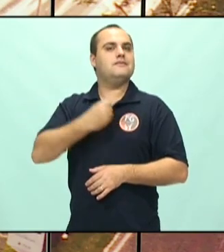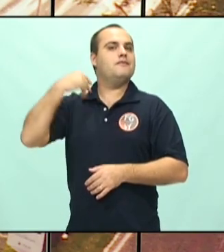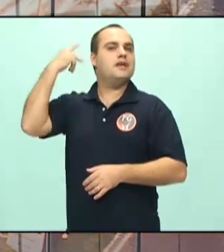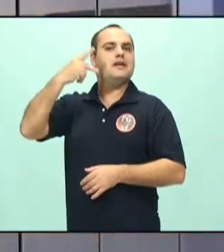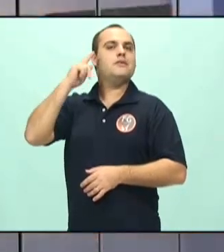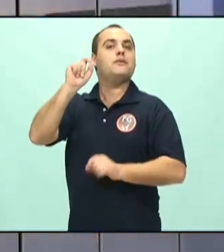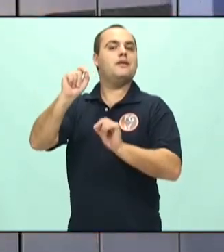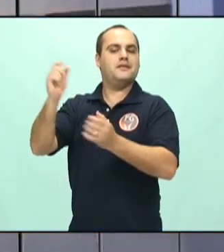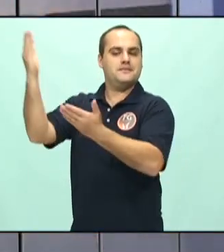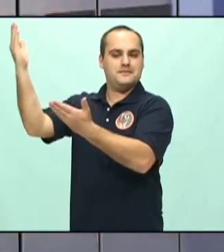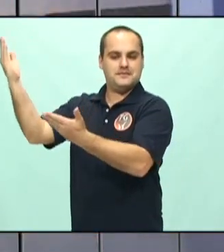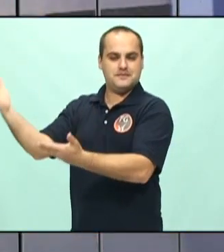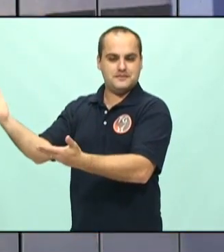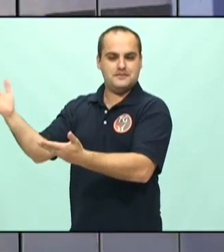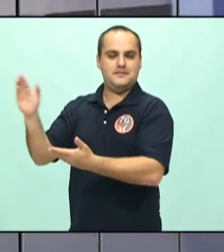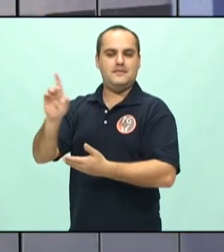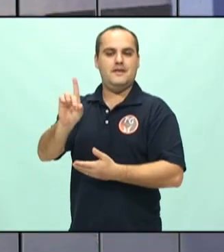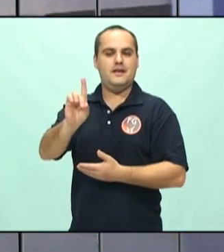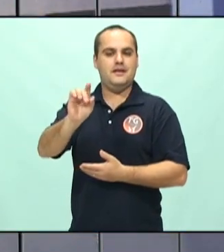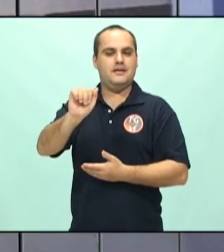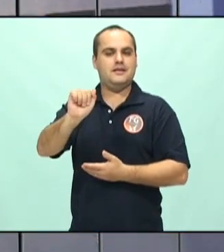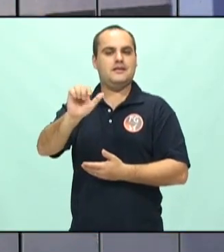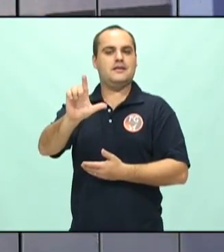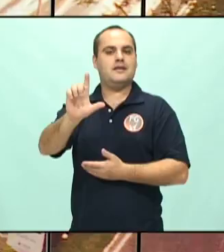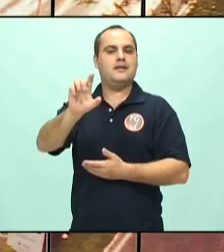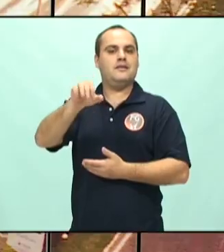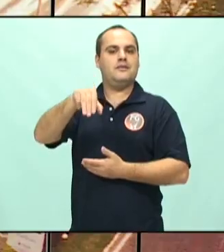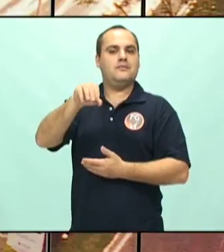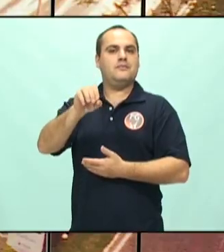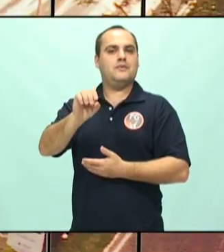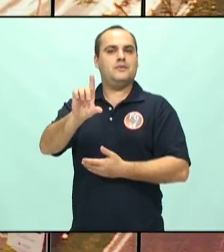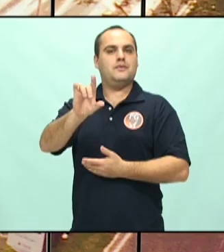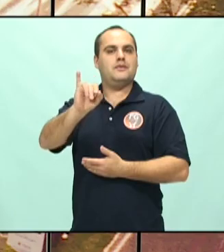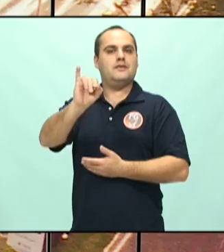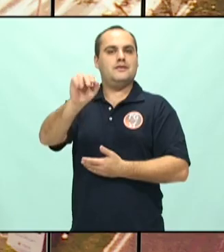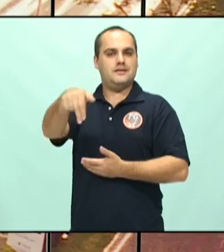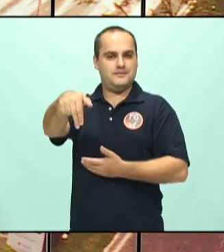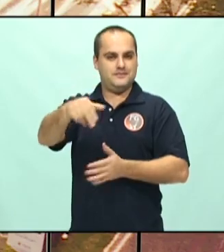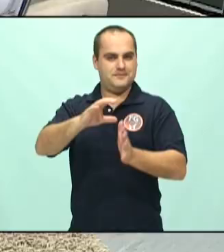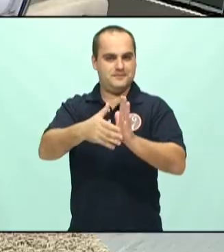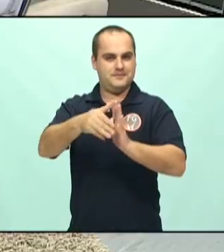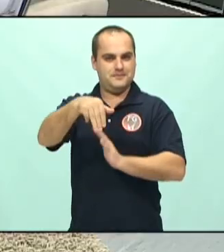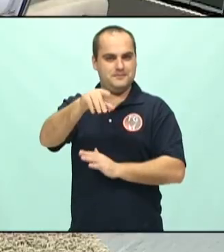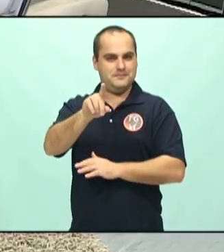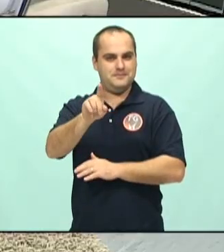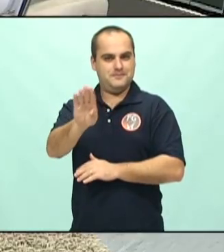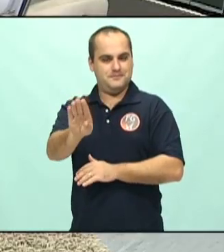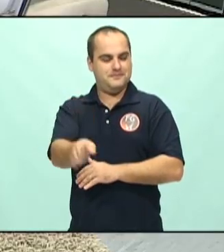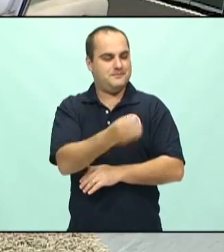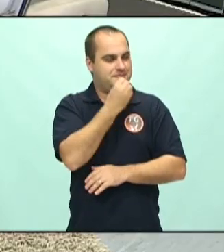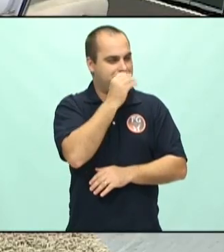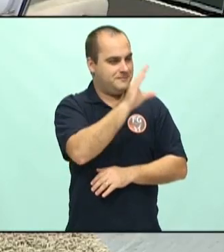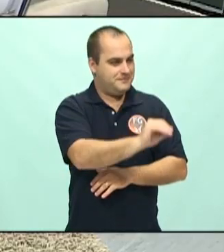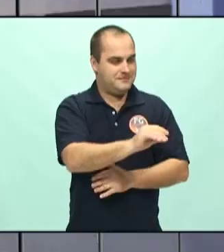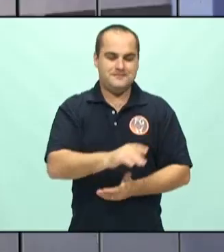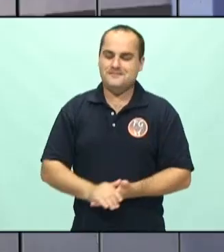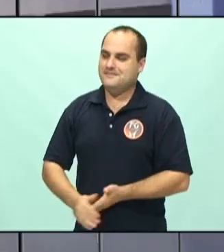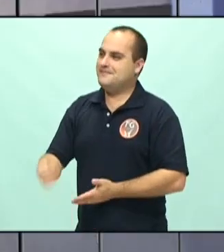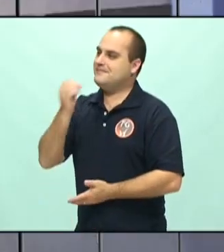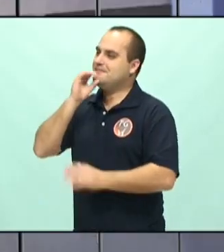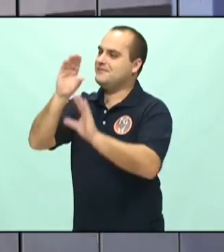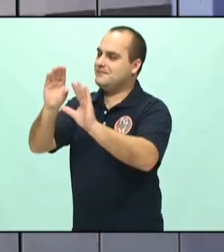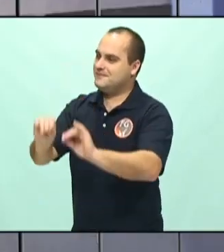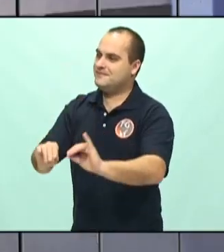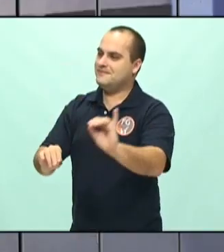vereador wanderley dal molin do mdb quando o atirador também boa noite boa noite em itajaí